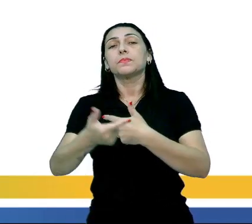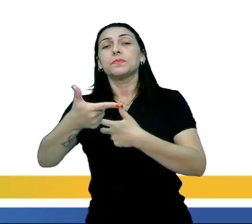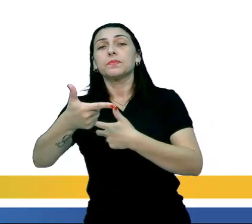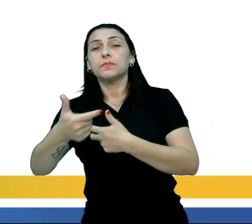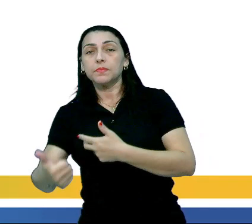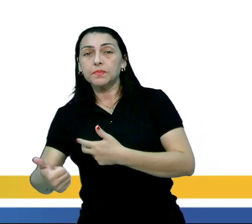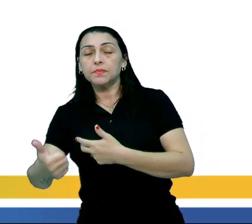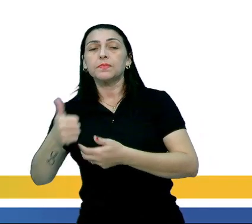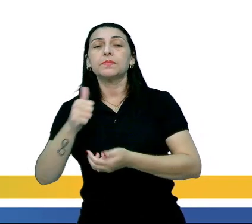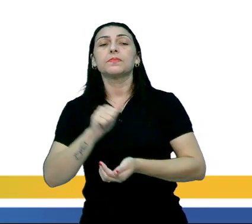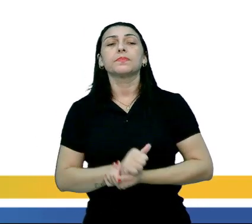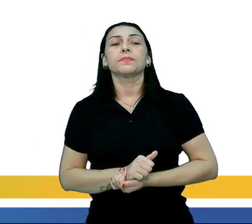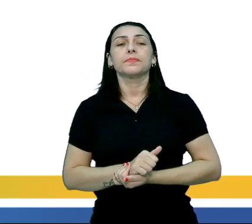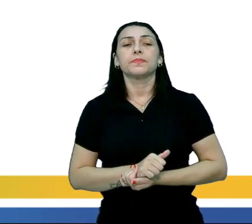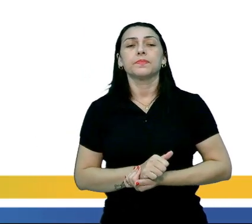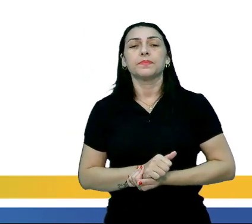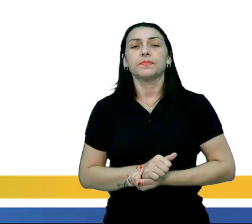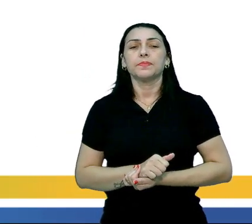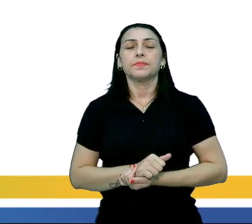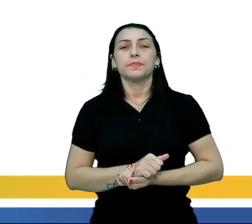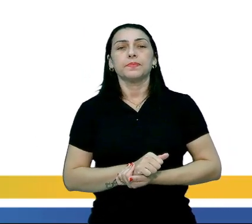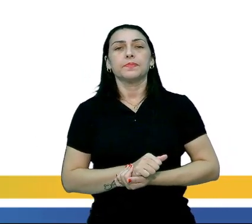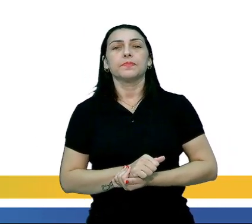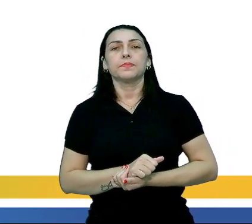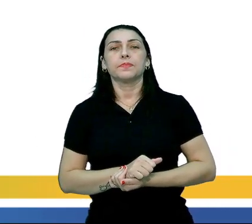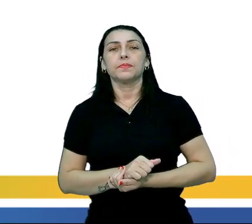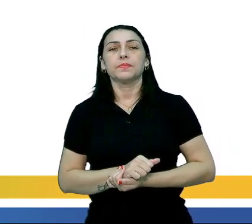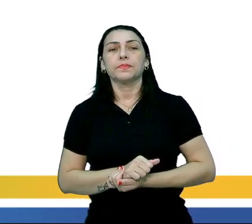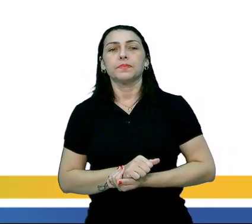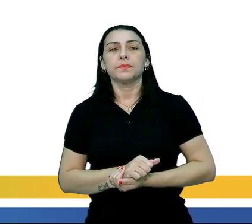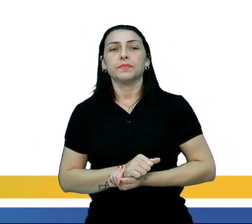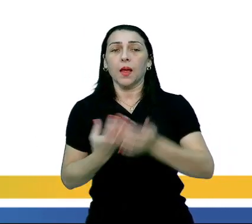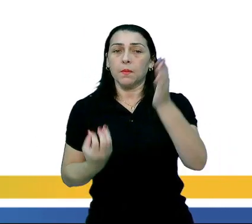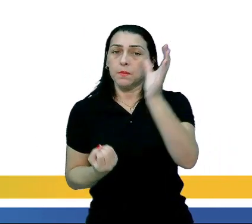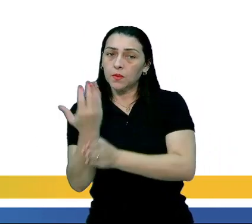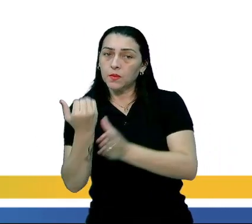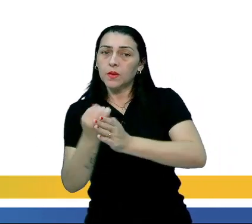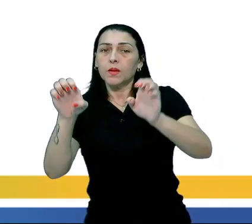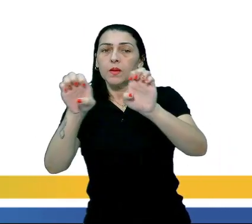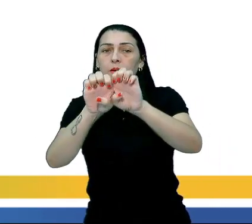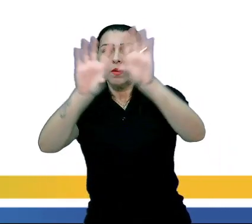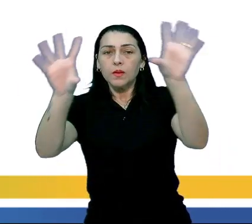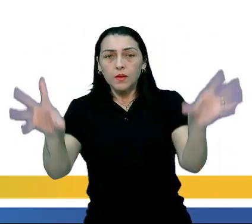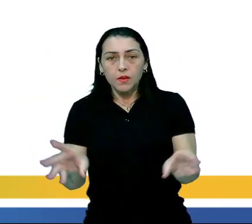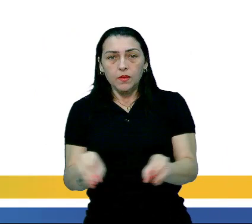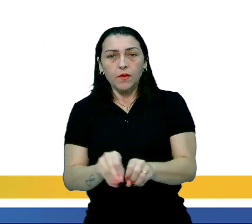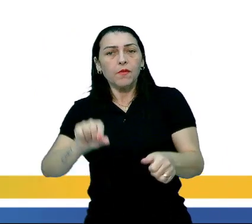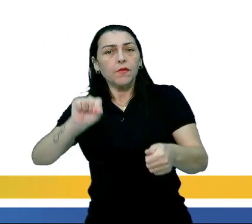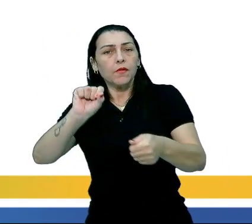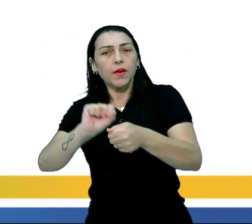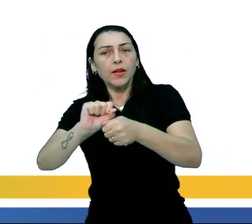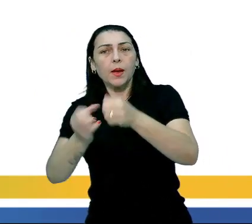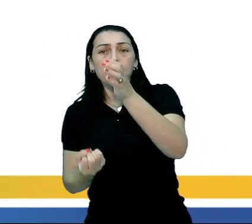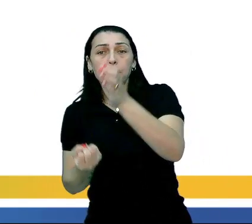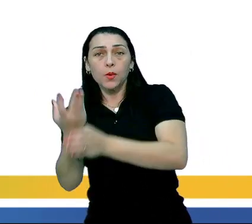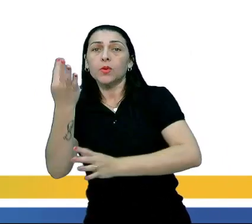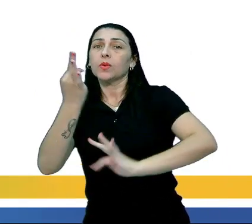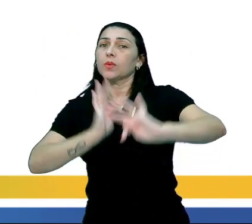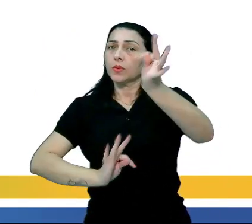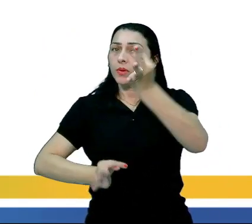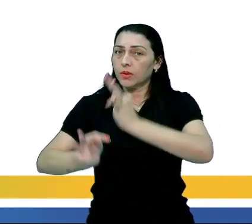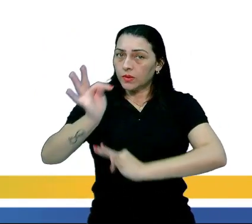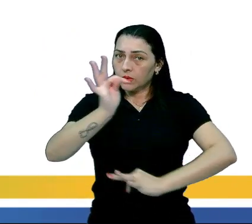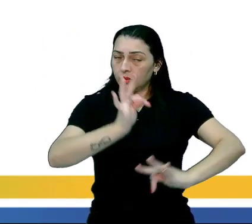de 2021. A produtividade ecológica articula-se